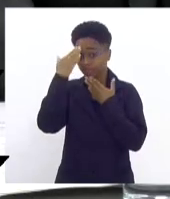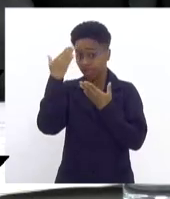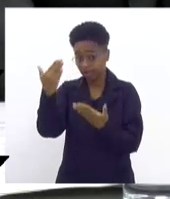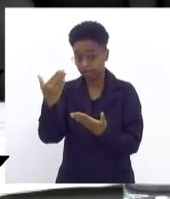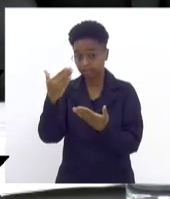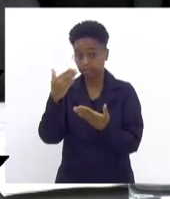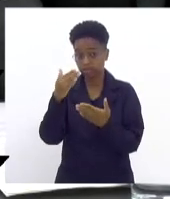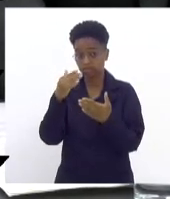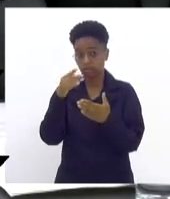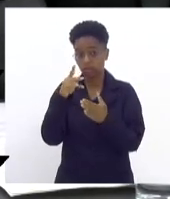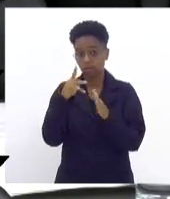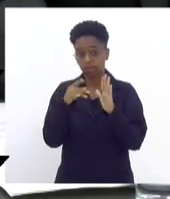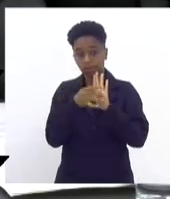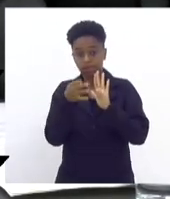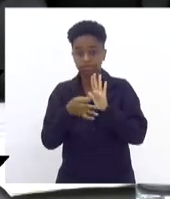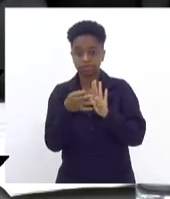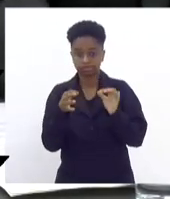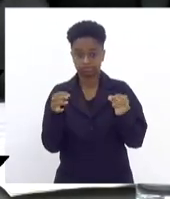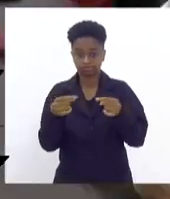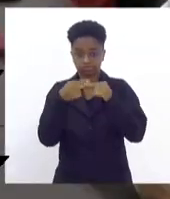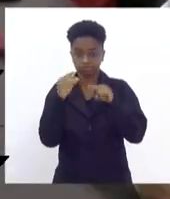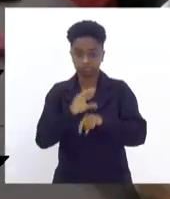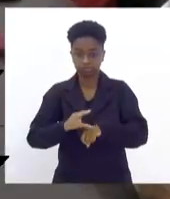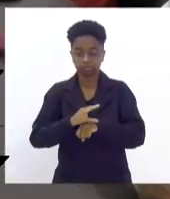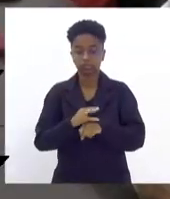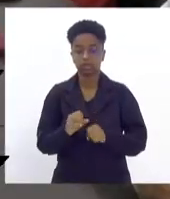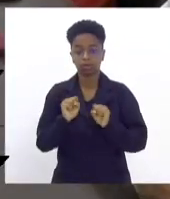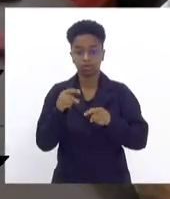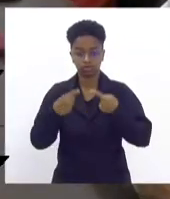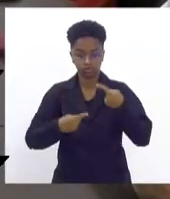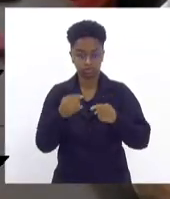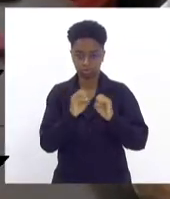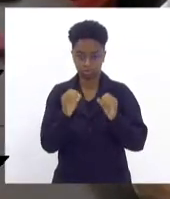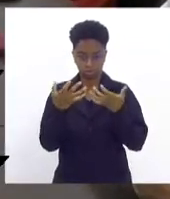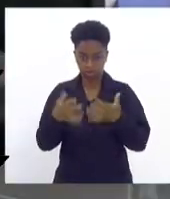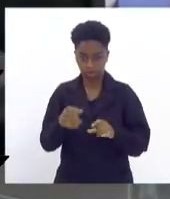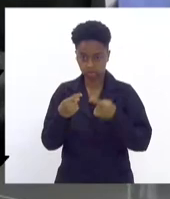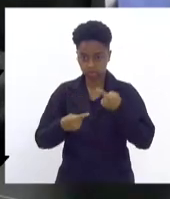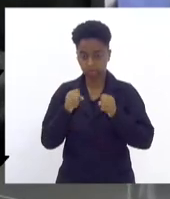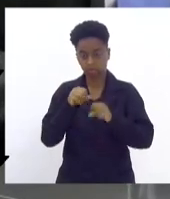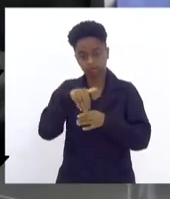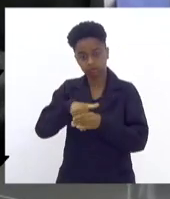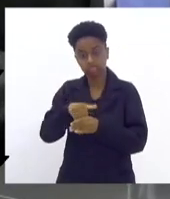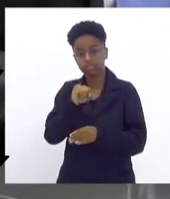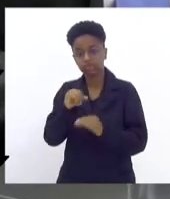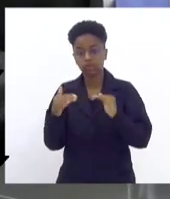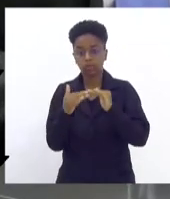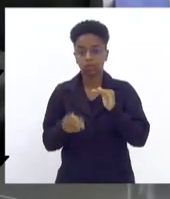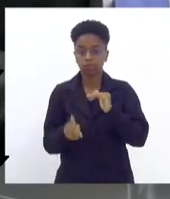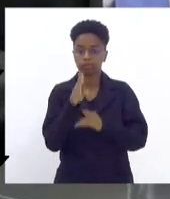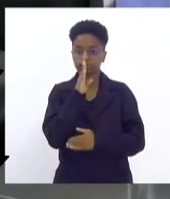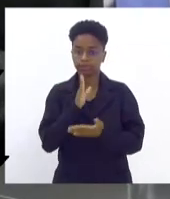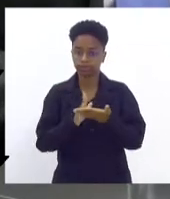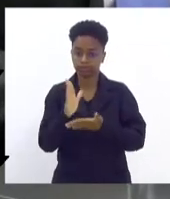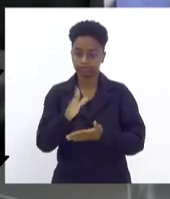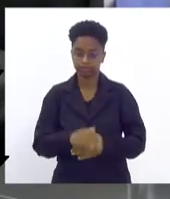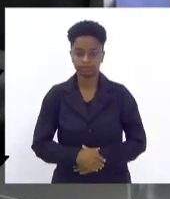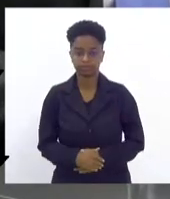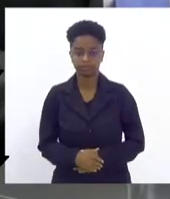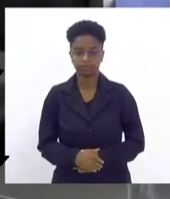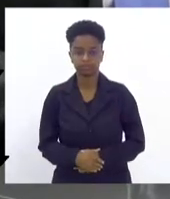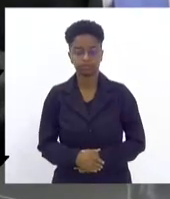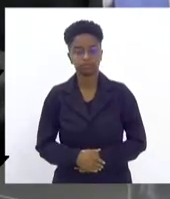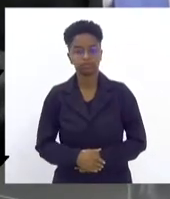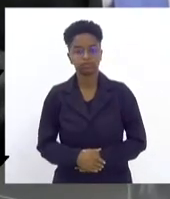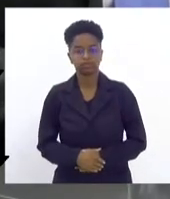o parecer pela constitucionalidade. Em discussão, não havendo quem queira discutir, em votação, se os que aprovam, permaneçam como estão, aprovado.